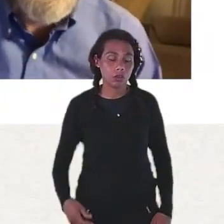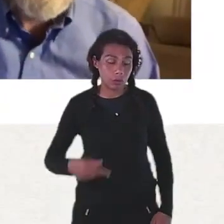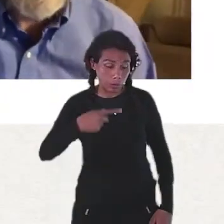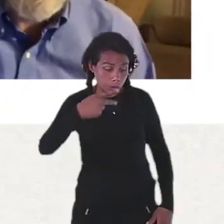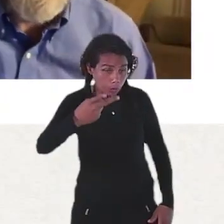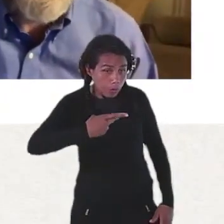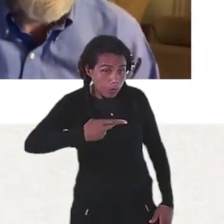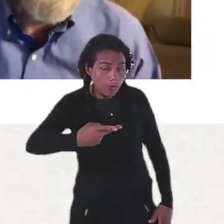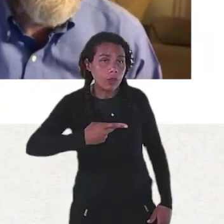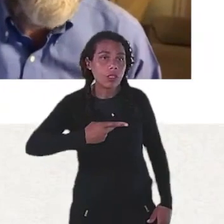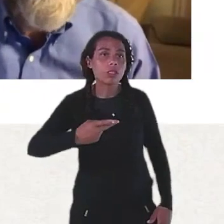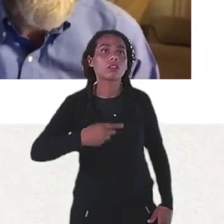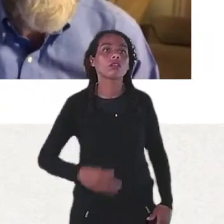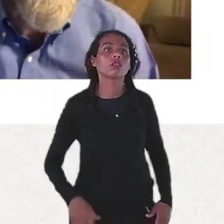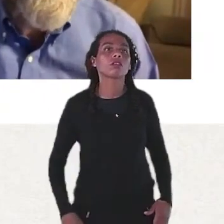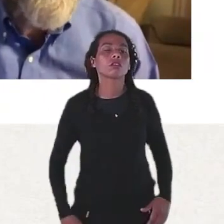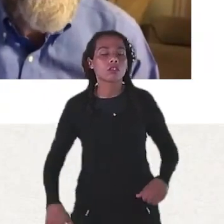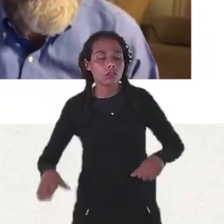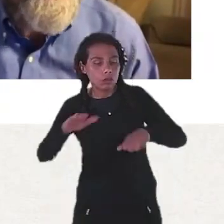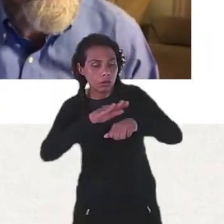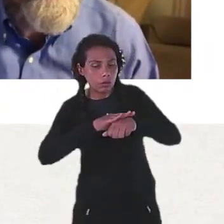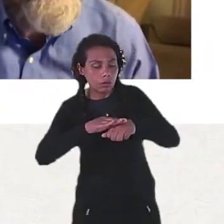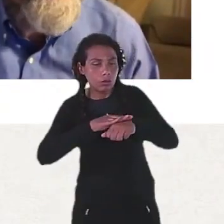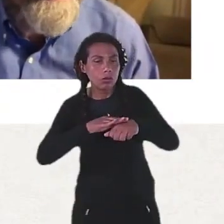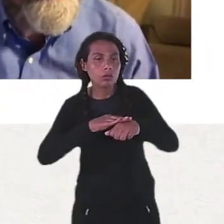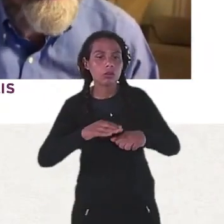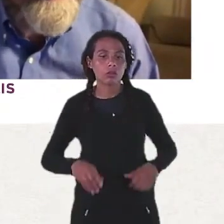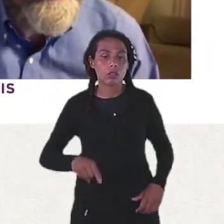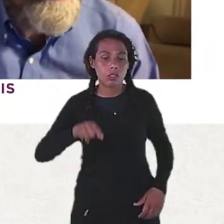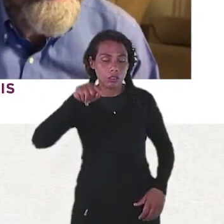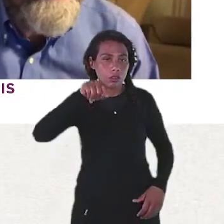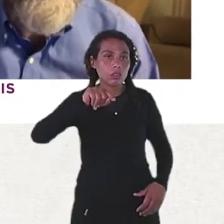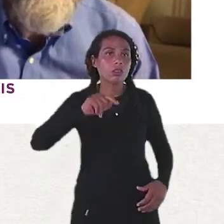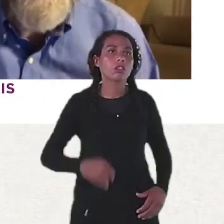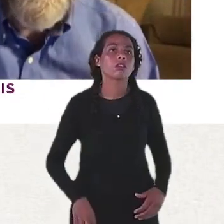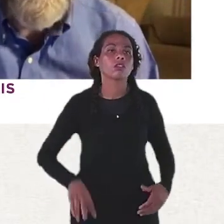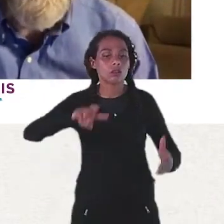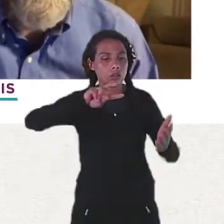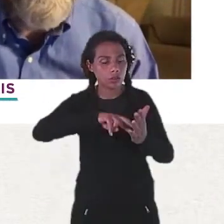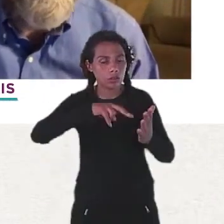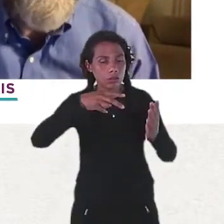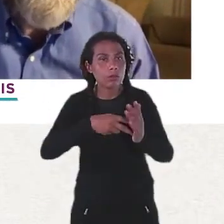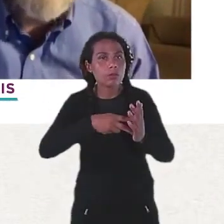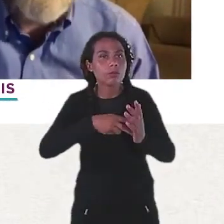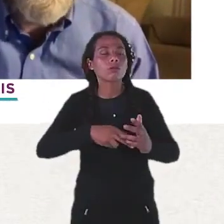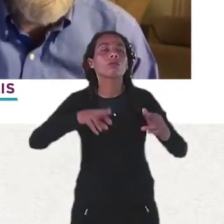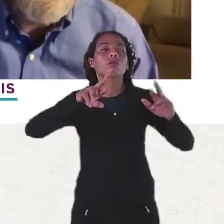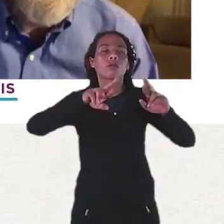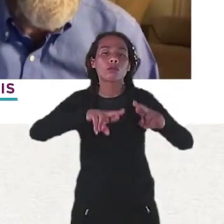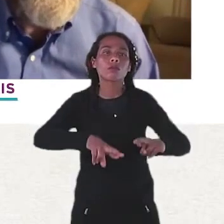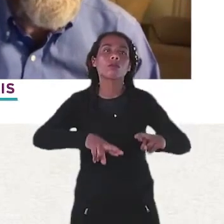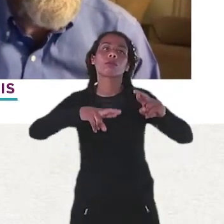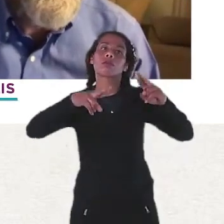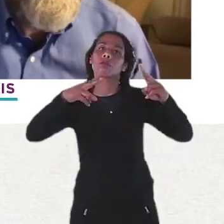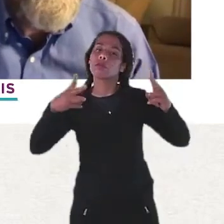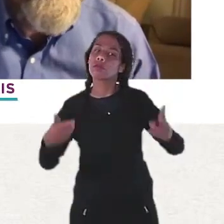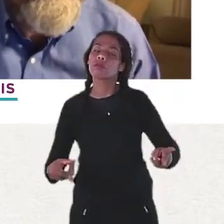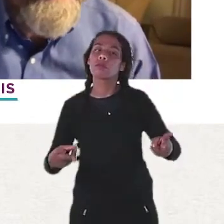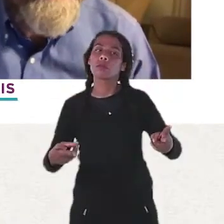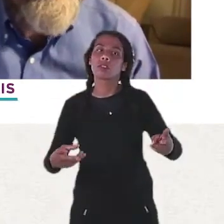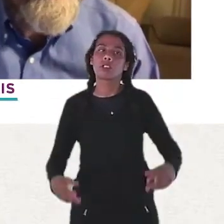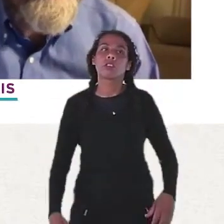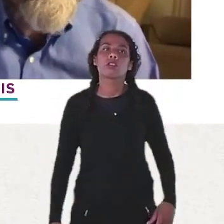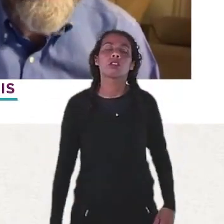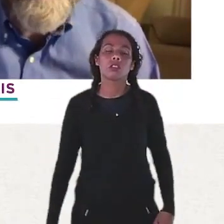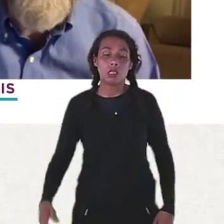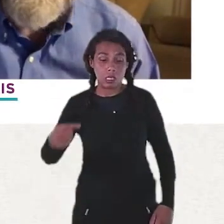ele daria uma interpretação provavelmente diferente do que existe aqui fora, porque ele teria evoluído em Vulcan, né? O cérebro